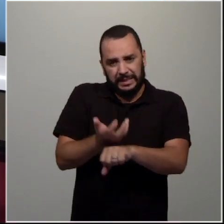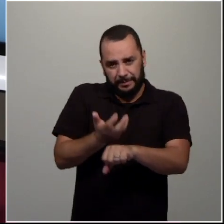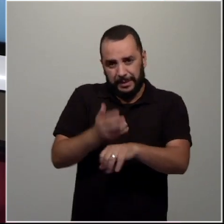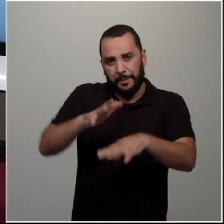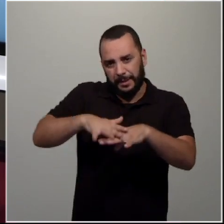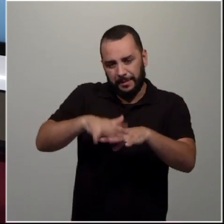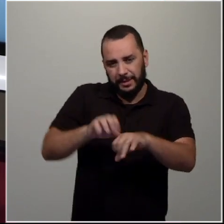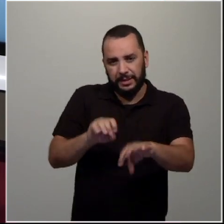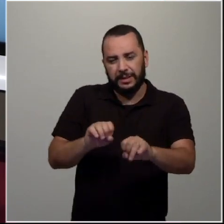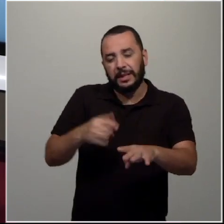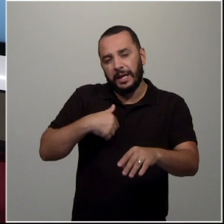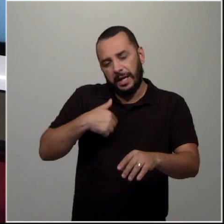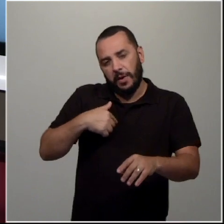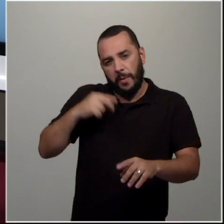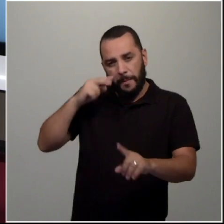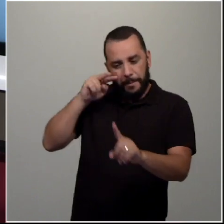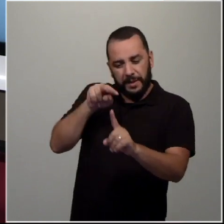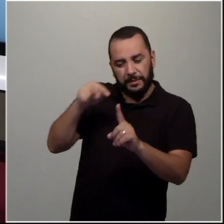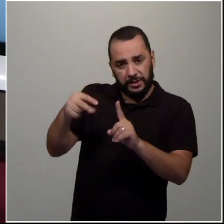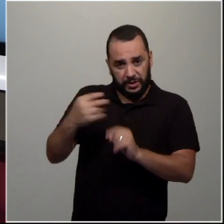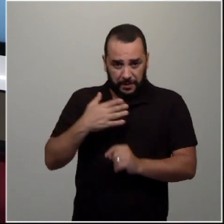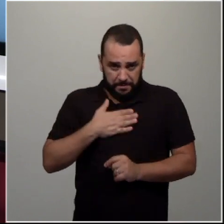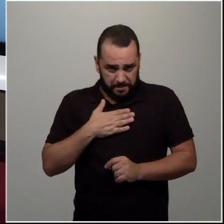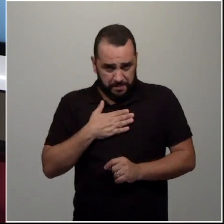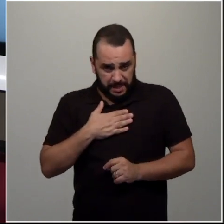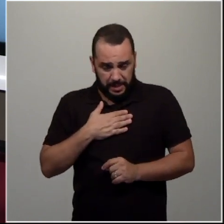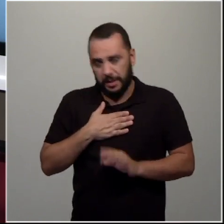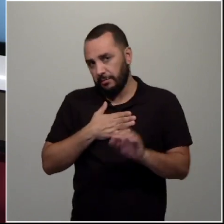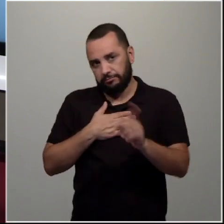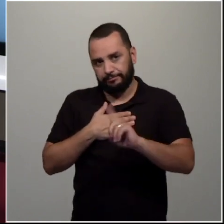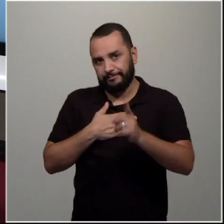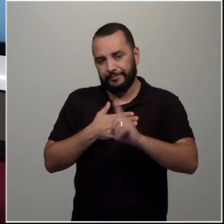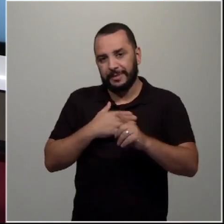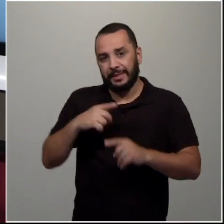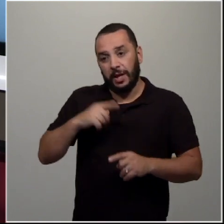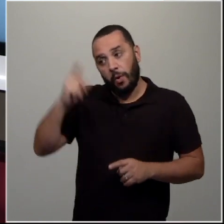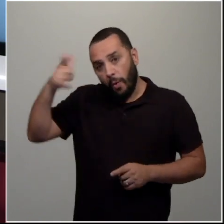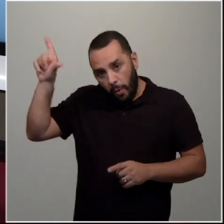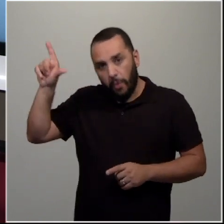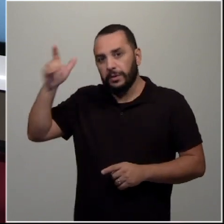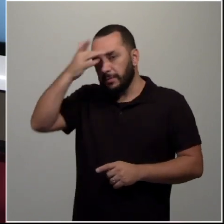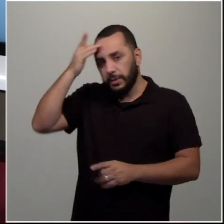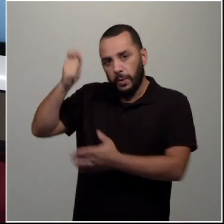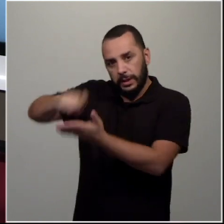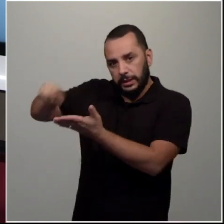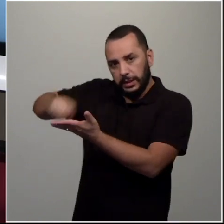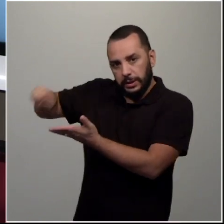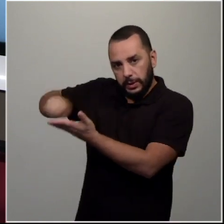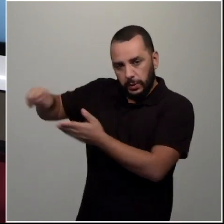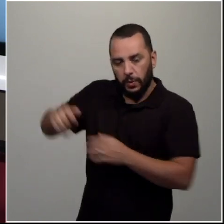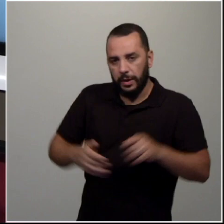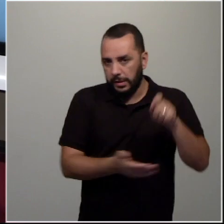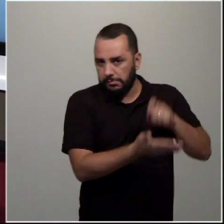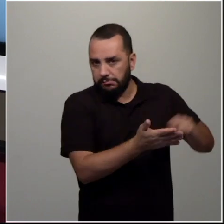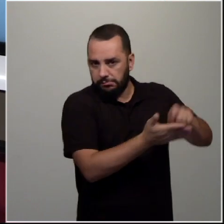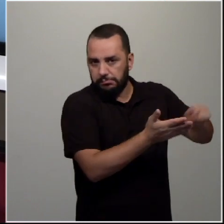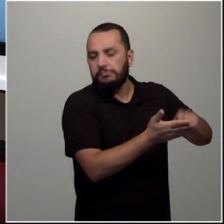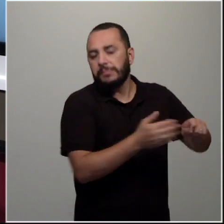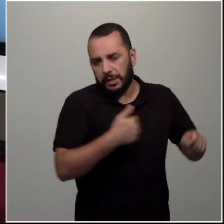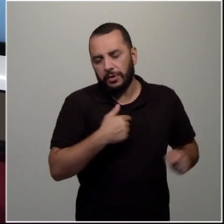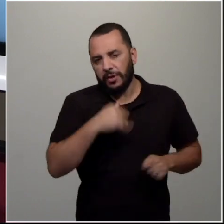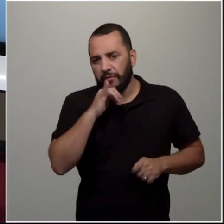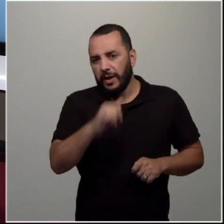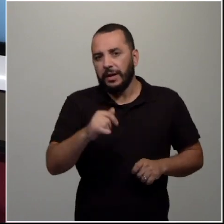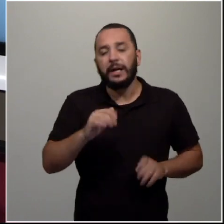de ensino de matemática que não é uma visão própria minha mas de alguns outros autores eu devo ter mencionado em algum momento uma